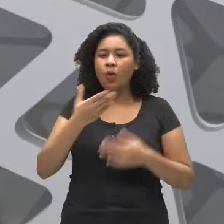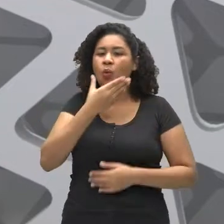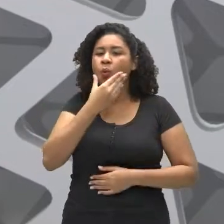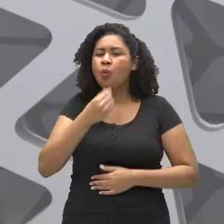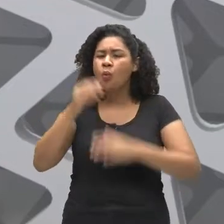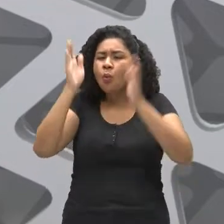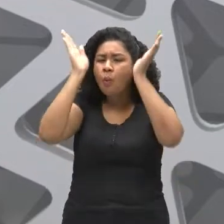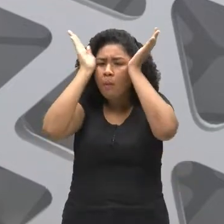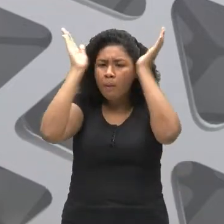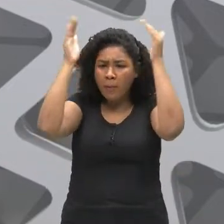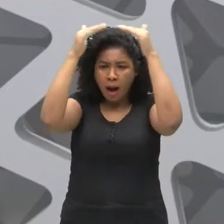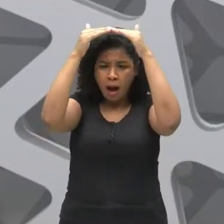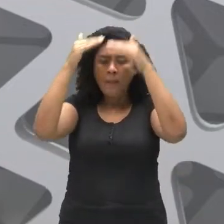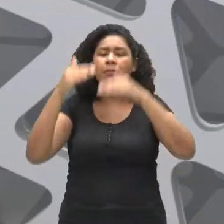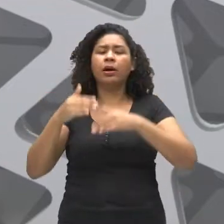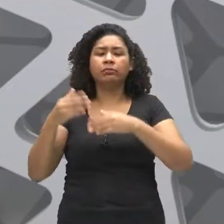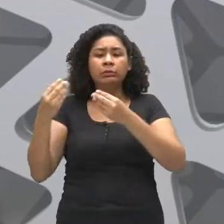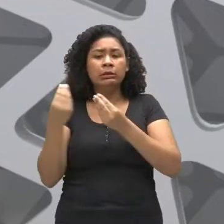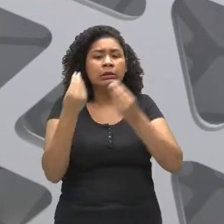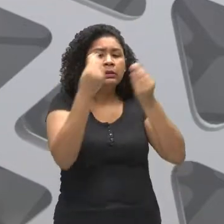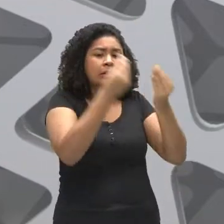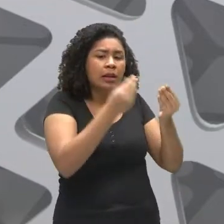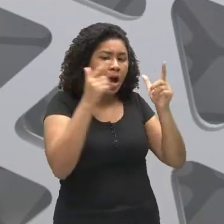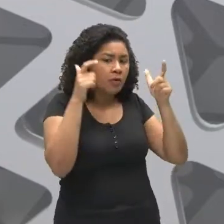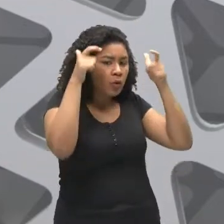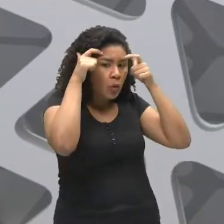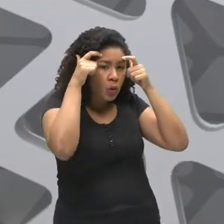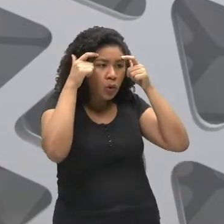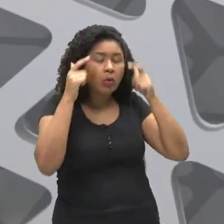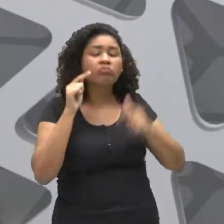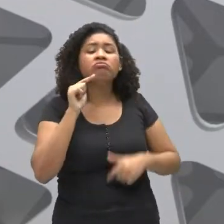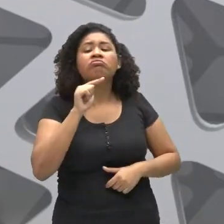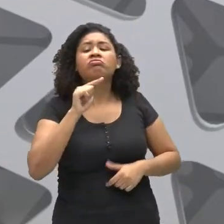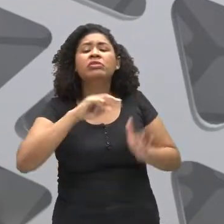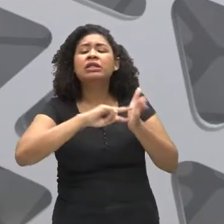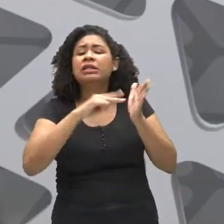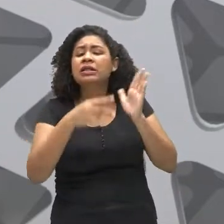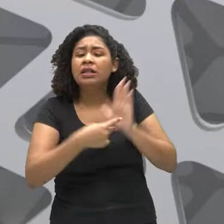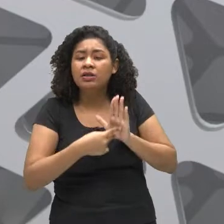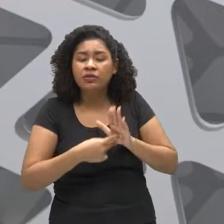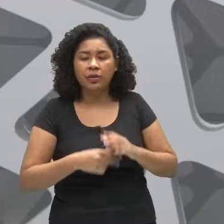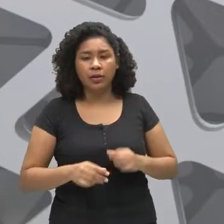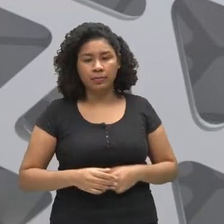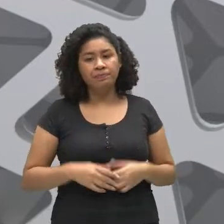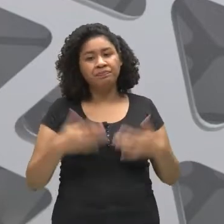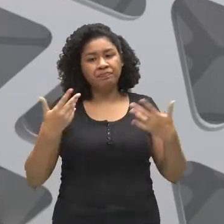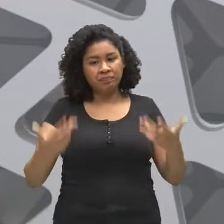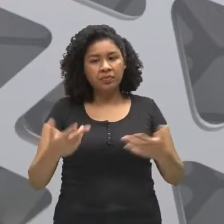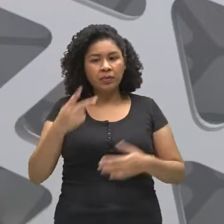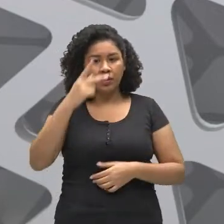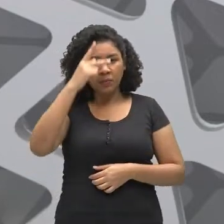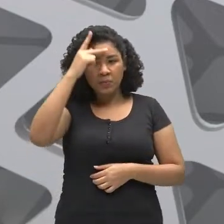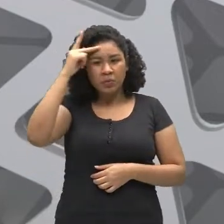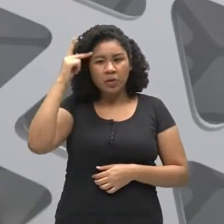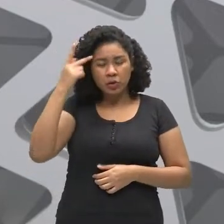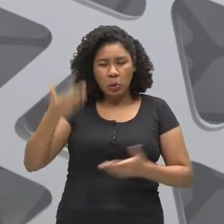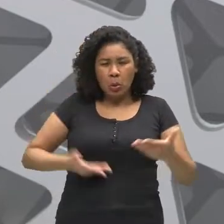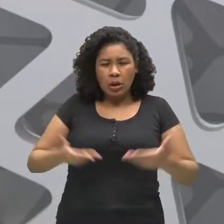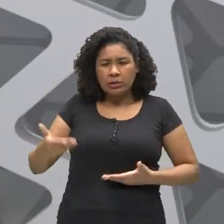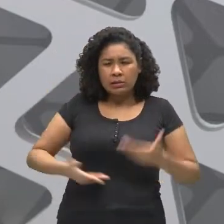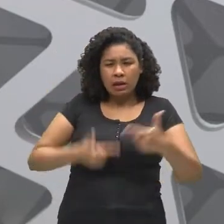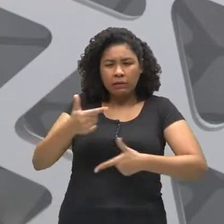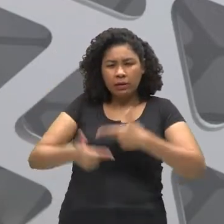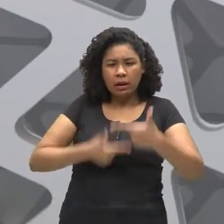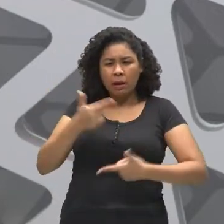rei, aquilo significava muito. Significava que todos os súditos daquele rei deveriam ser